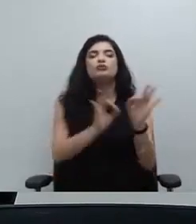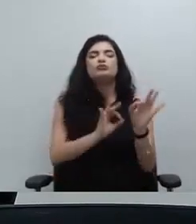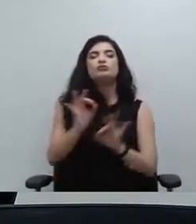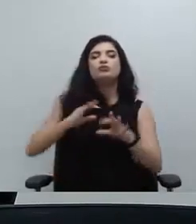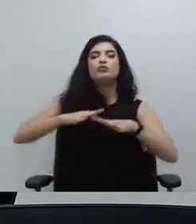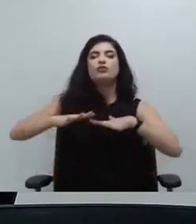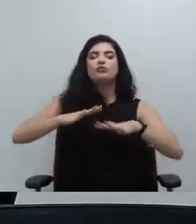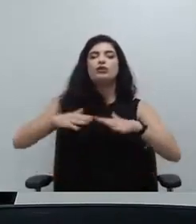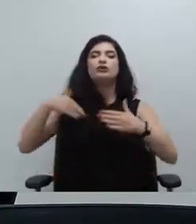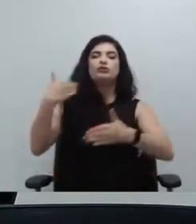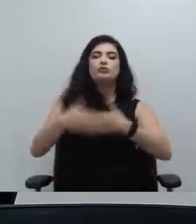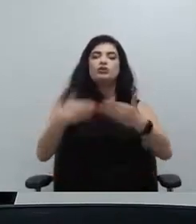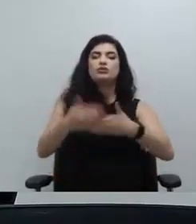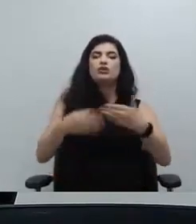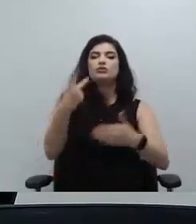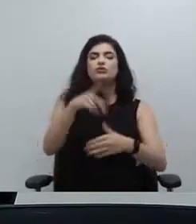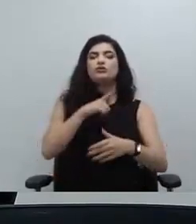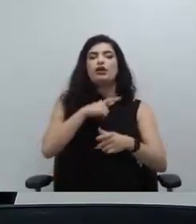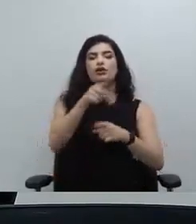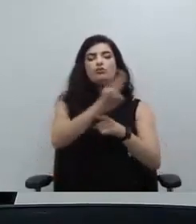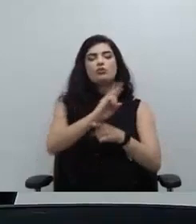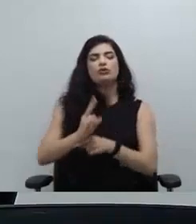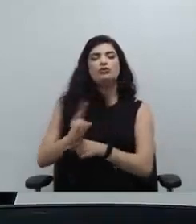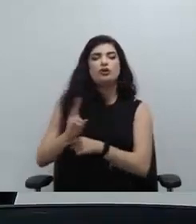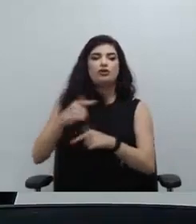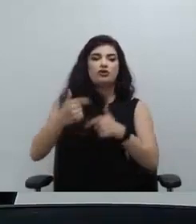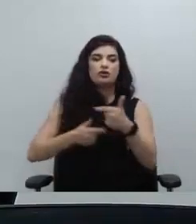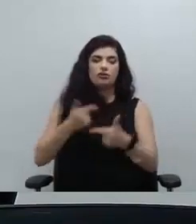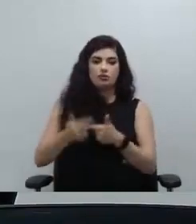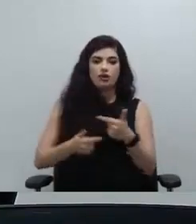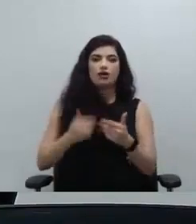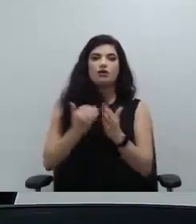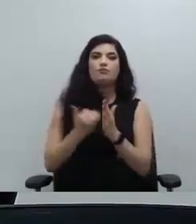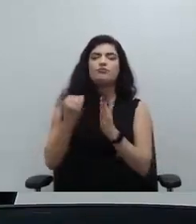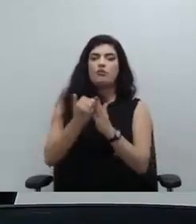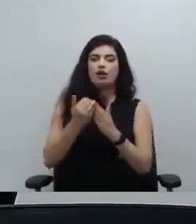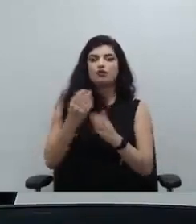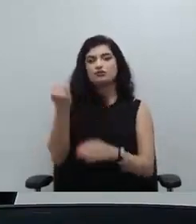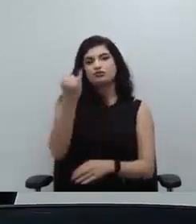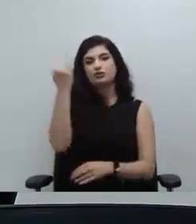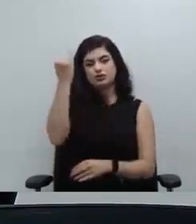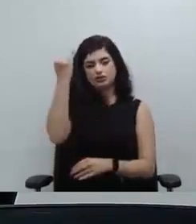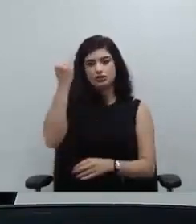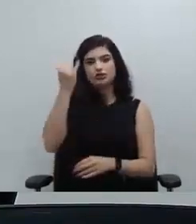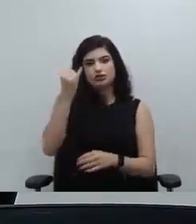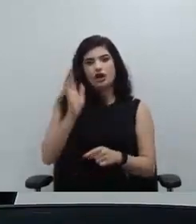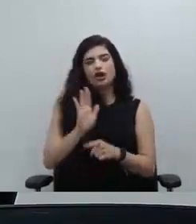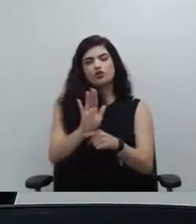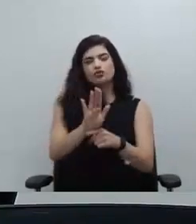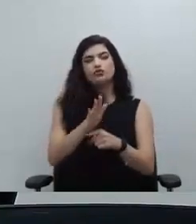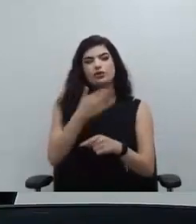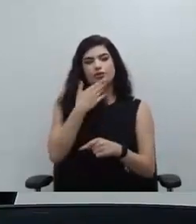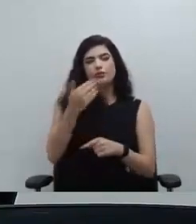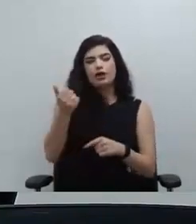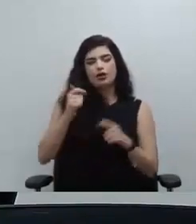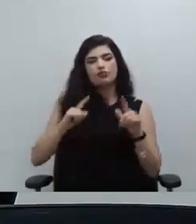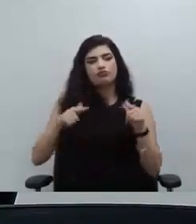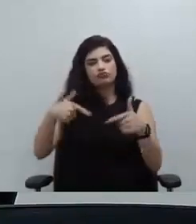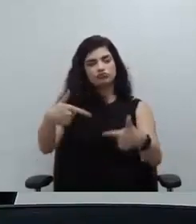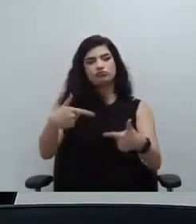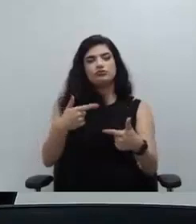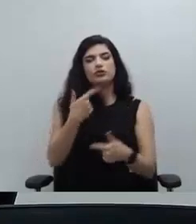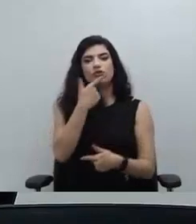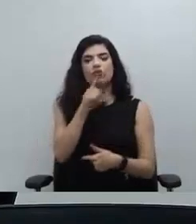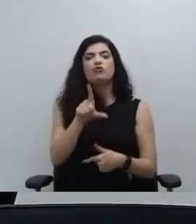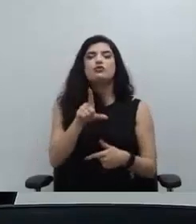tornar o processo de espraiamento e monitoramento do plano de atuação mais eficaz, contribuindo para um melhor engajamento, além de garantir